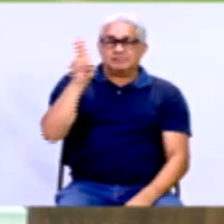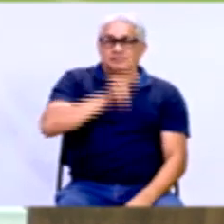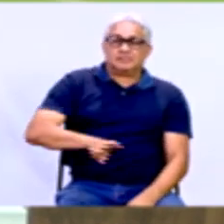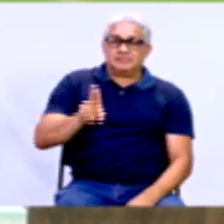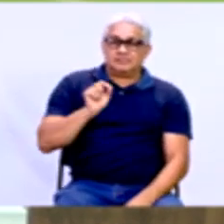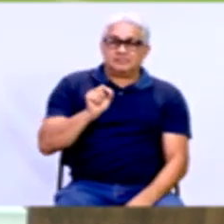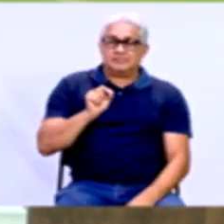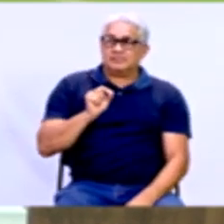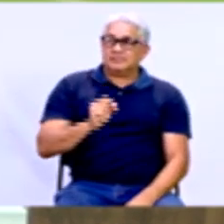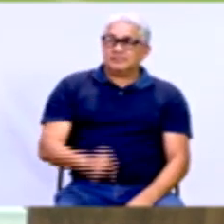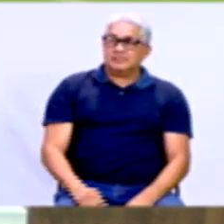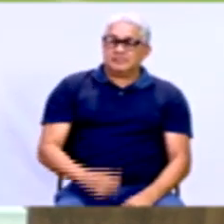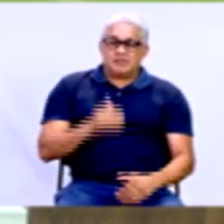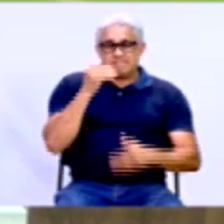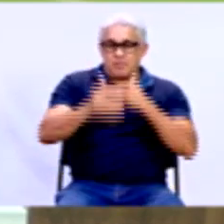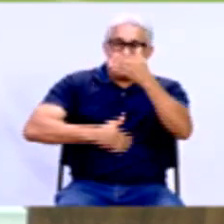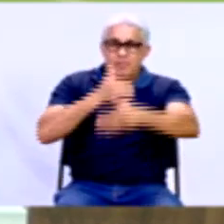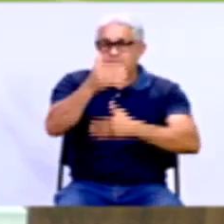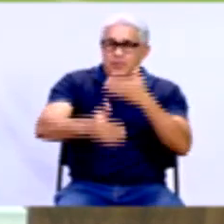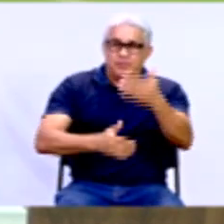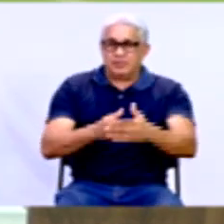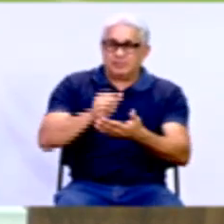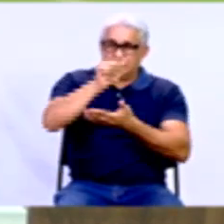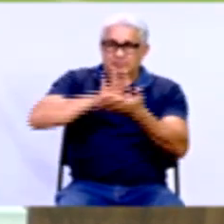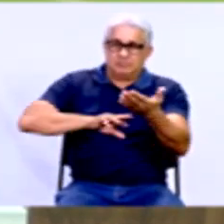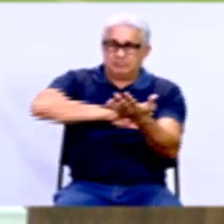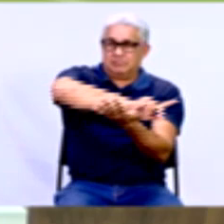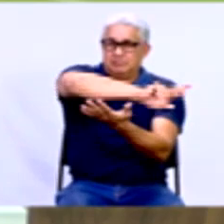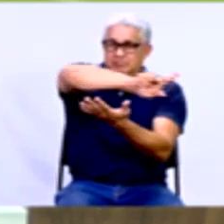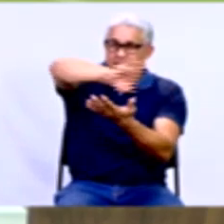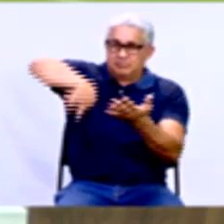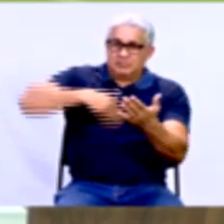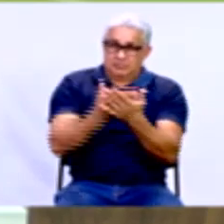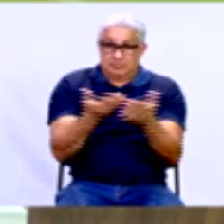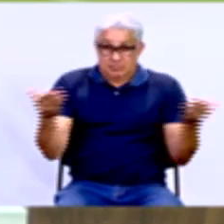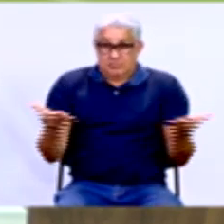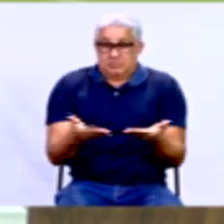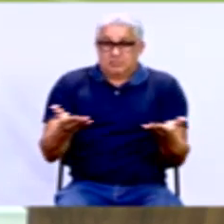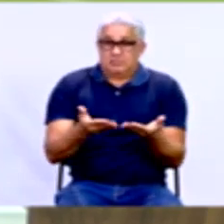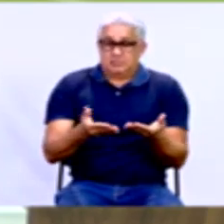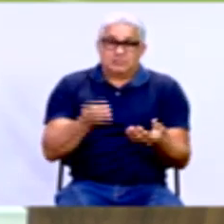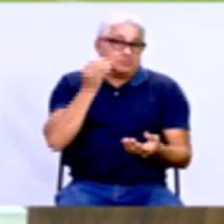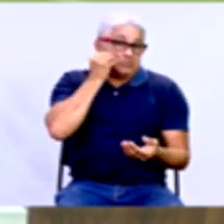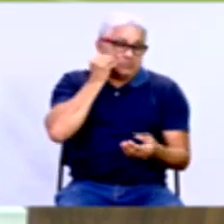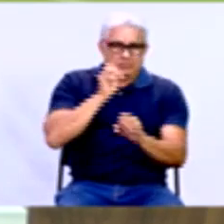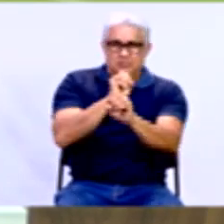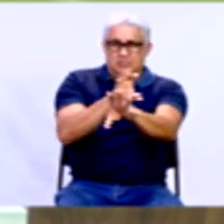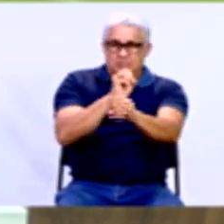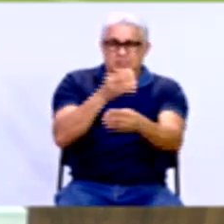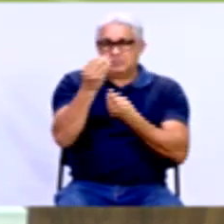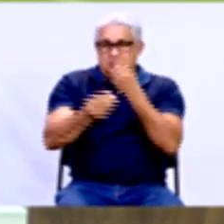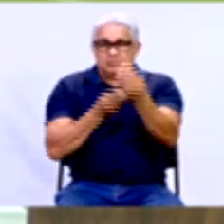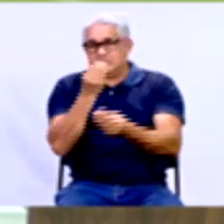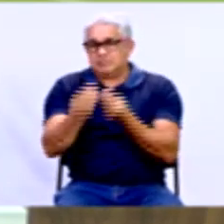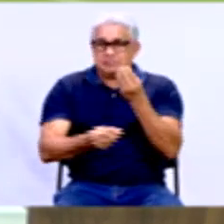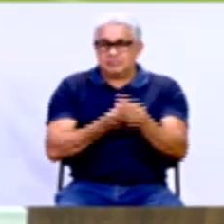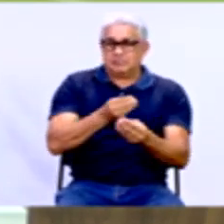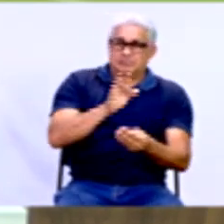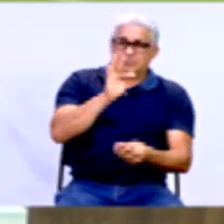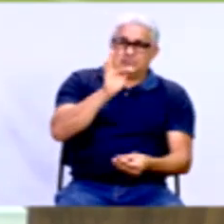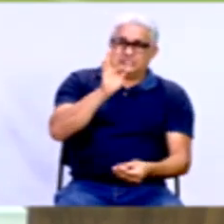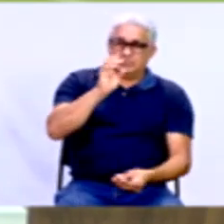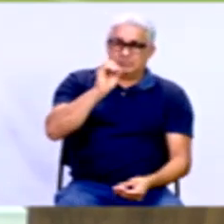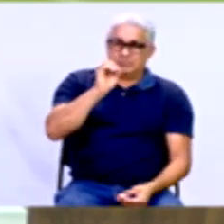para desenvolvimento de várias atividades, né? No decorrer da aula de hoje, nós vamos ver como utilizar as fórmulas, cada parte,